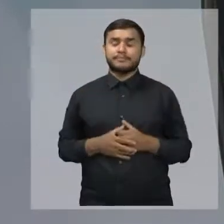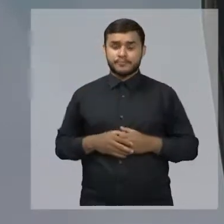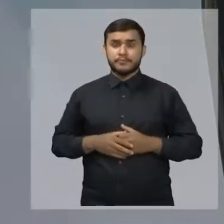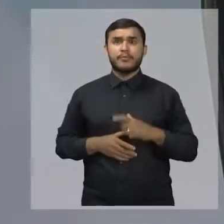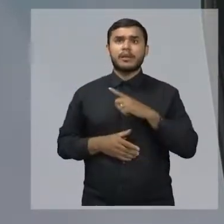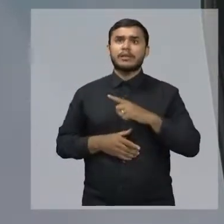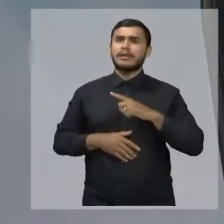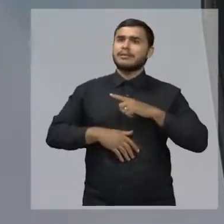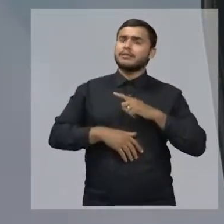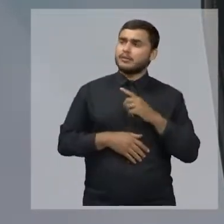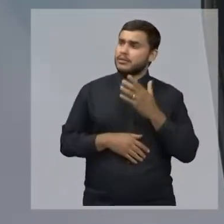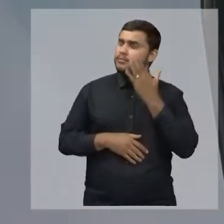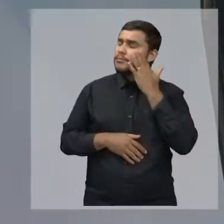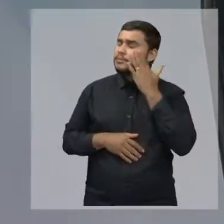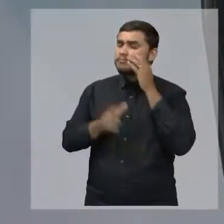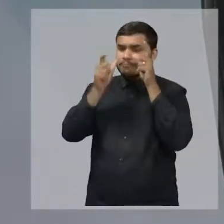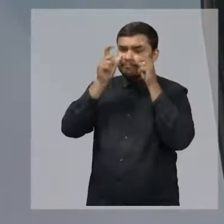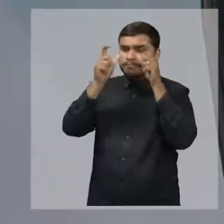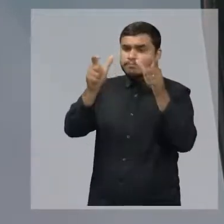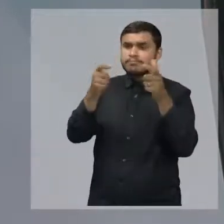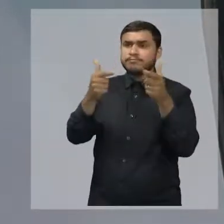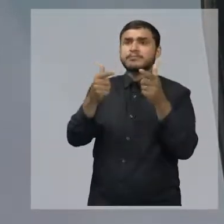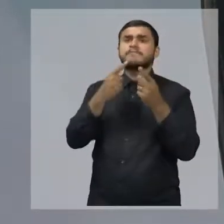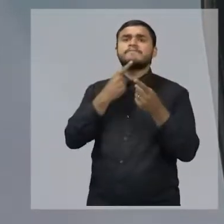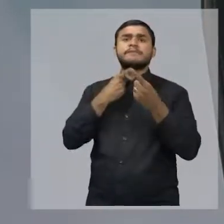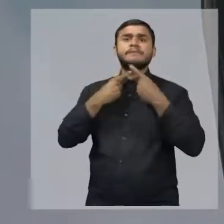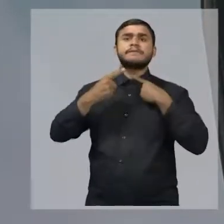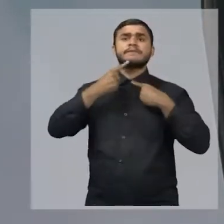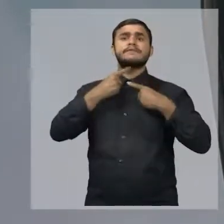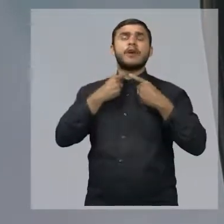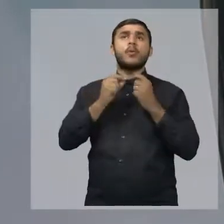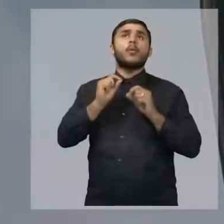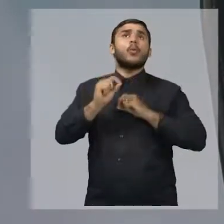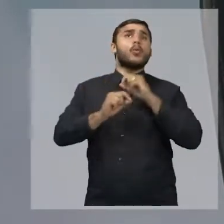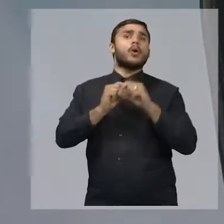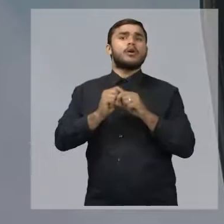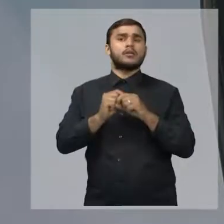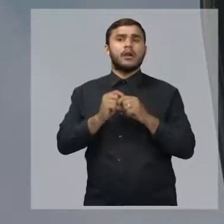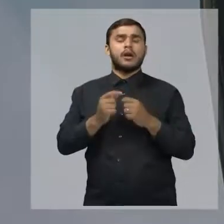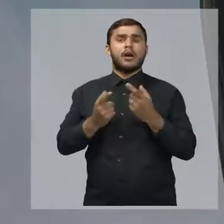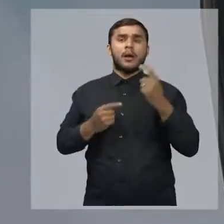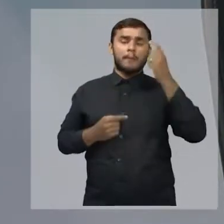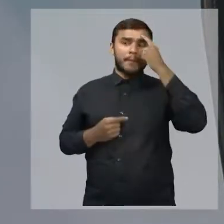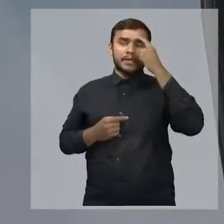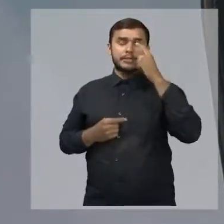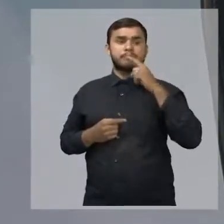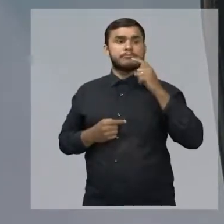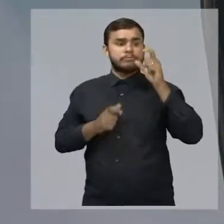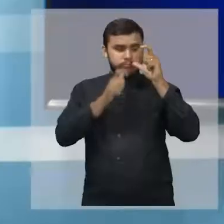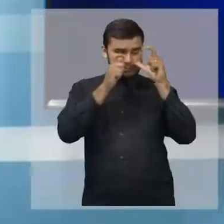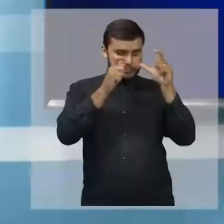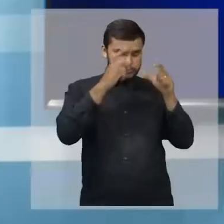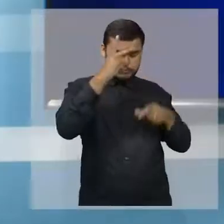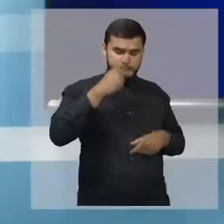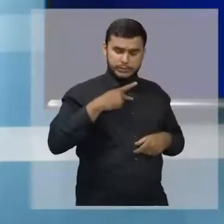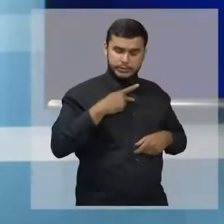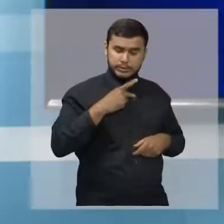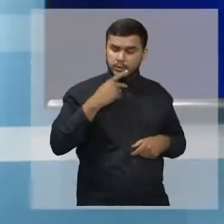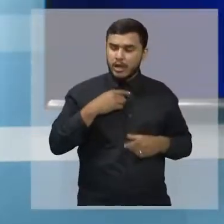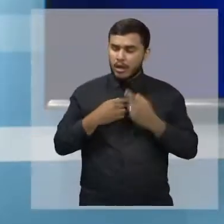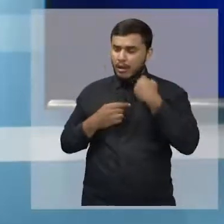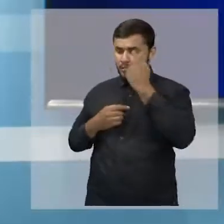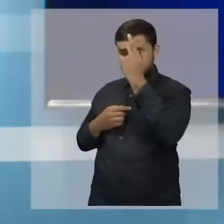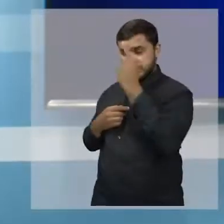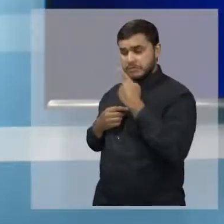diversificação de interesses e de desejos dentro da sociedade que é quase impraticável você ter um partido que consiga representar tudo isso.